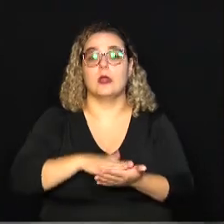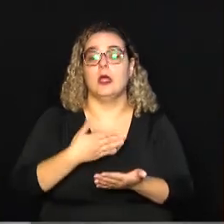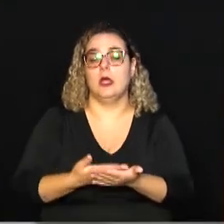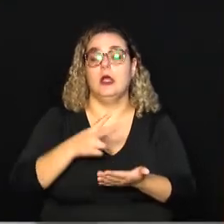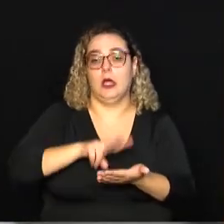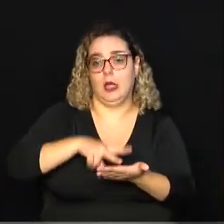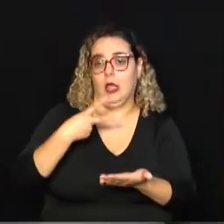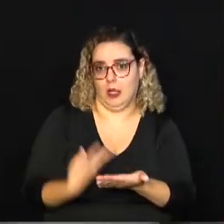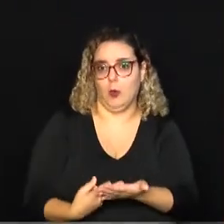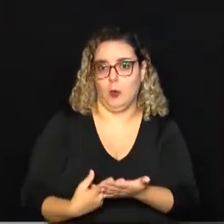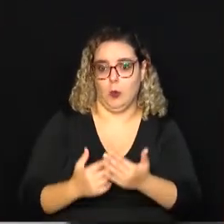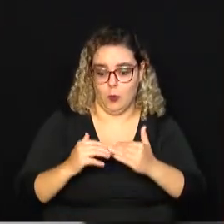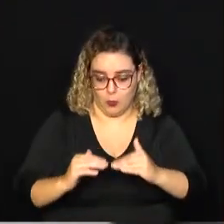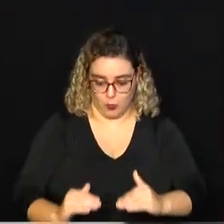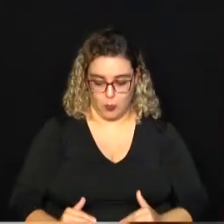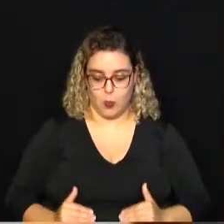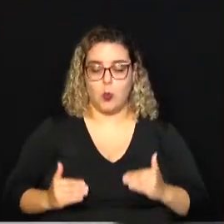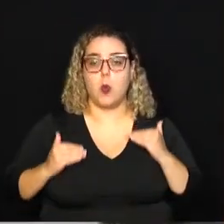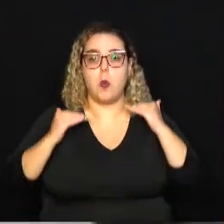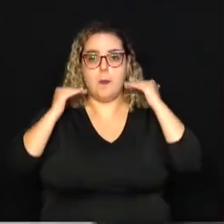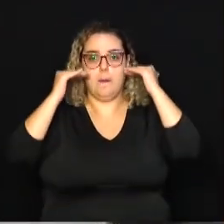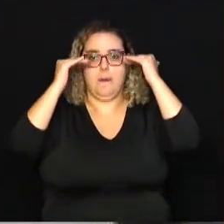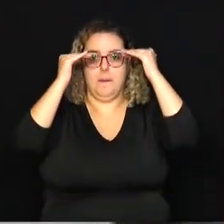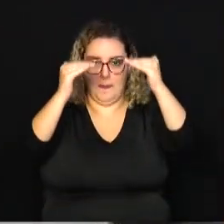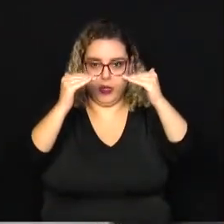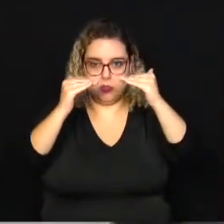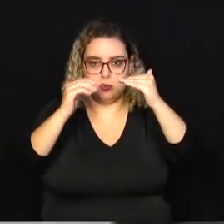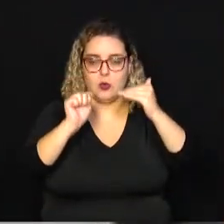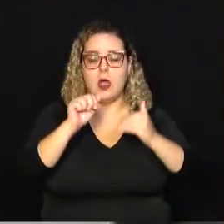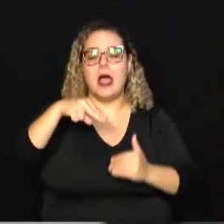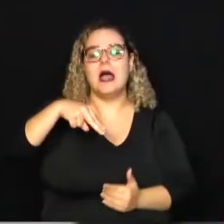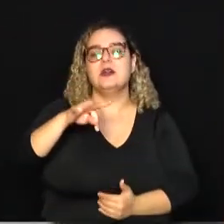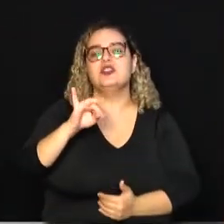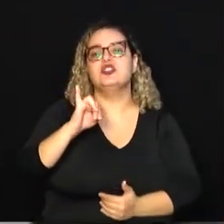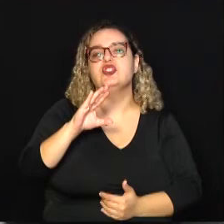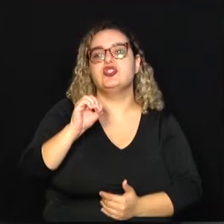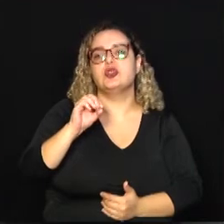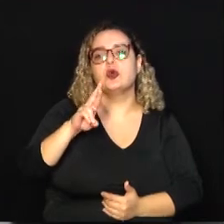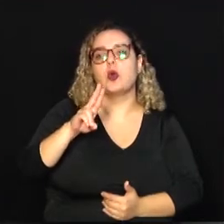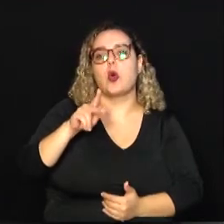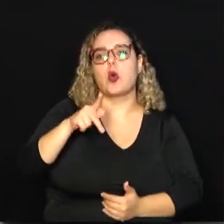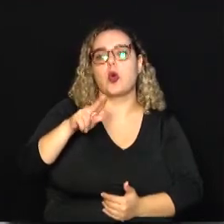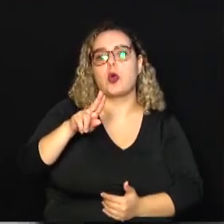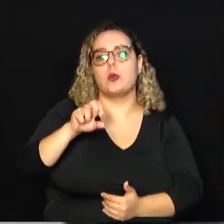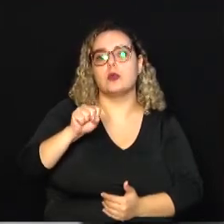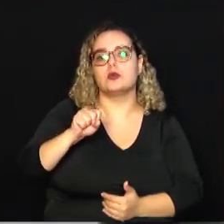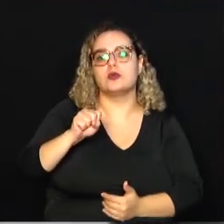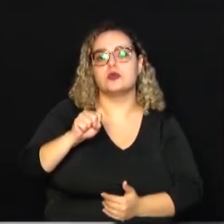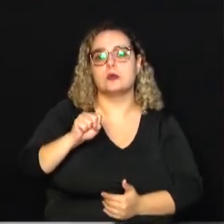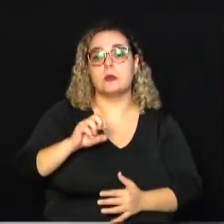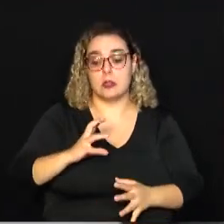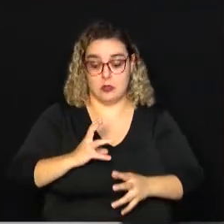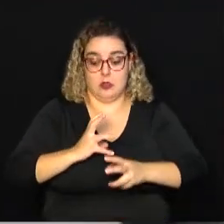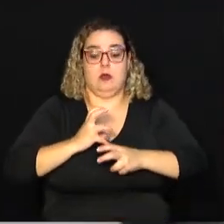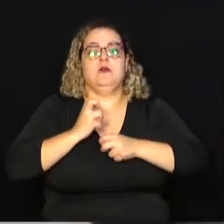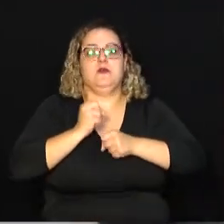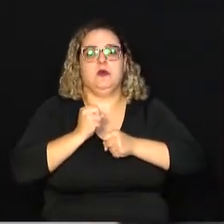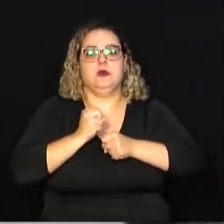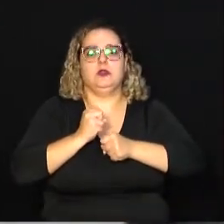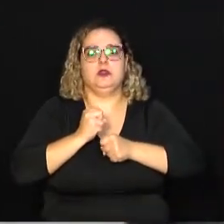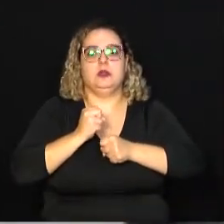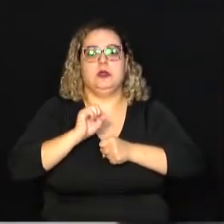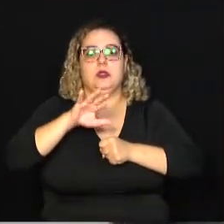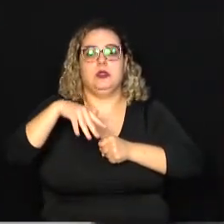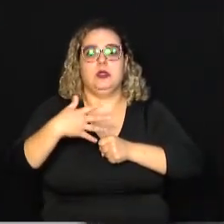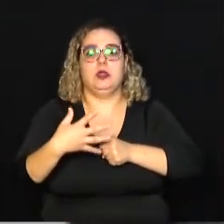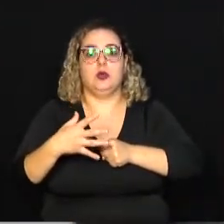um aumento, né, um impulso para a produção de anticorpos, né, que vai fazer com que as defesas fiquem ainda mais vigorosas por